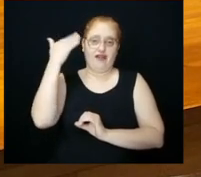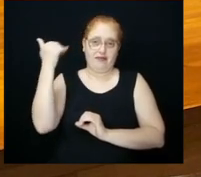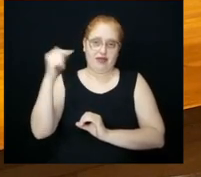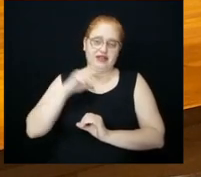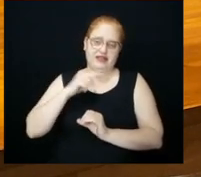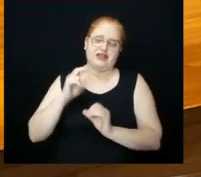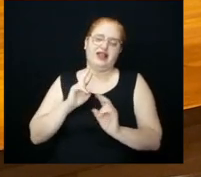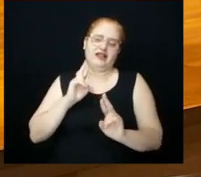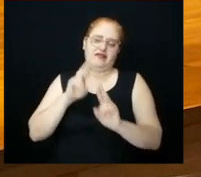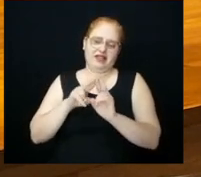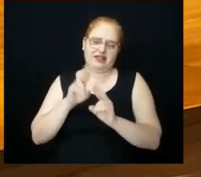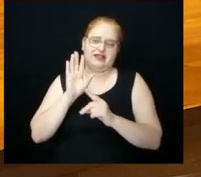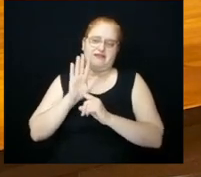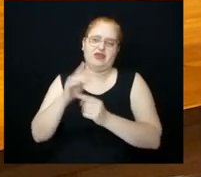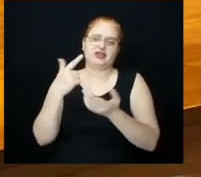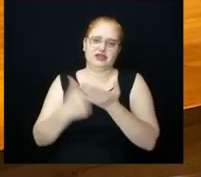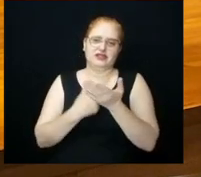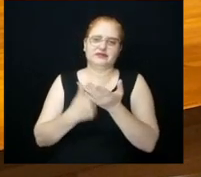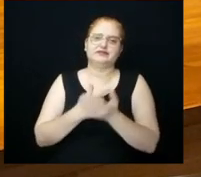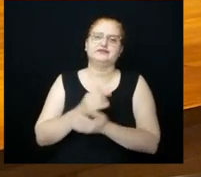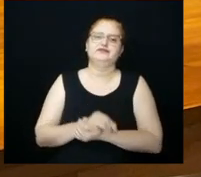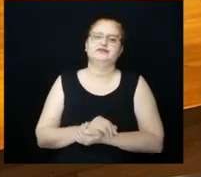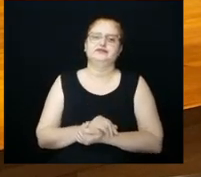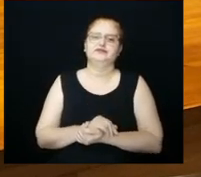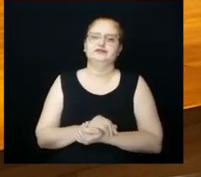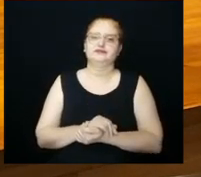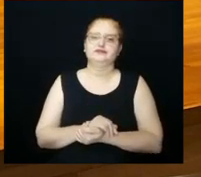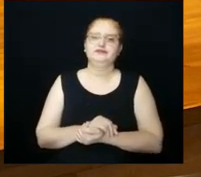vai trazendo aqui, né?